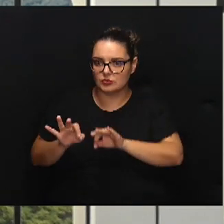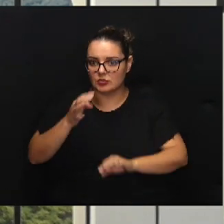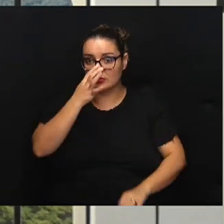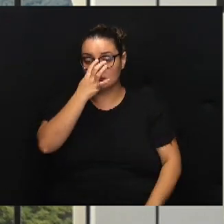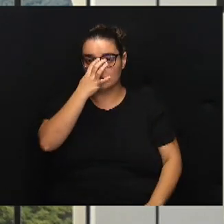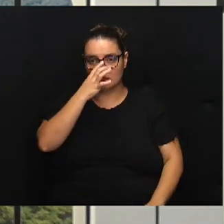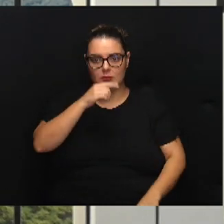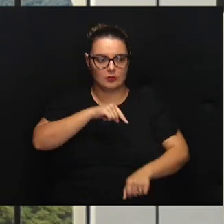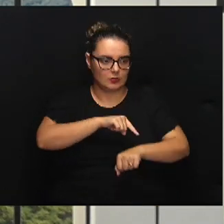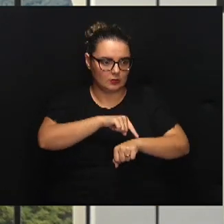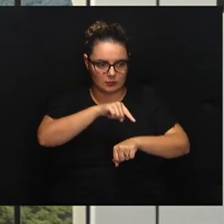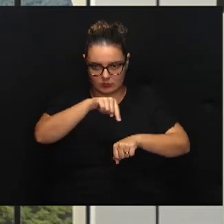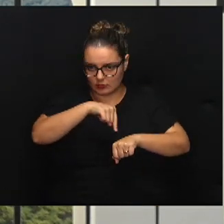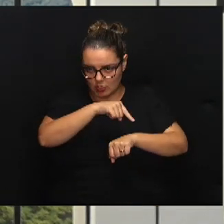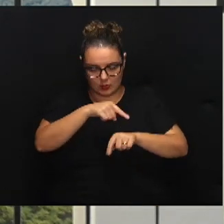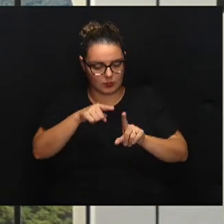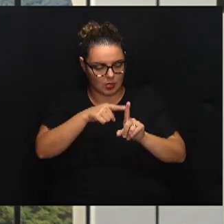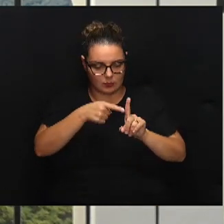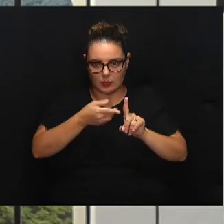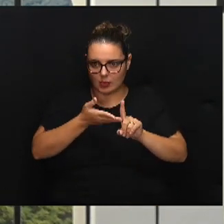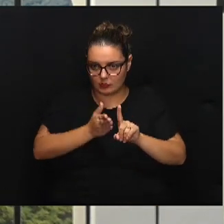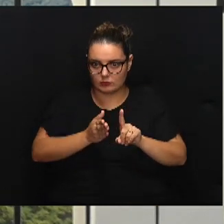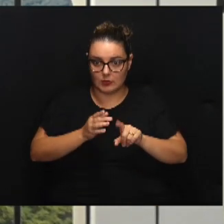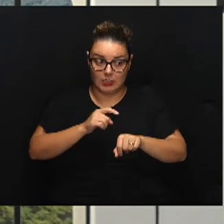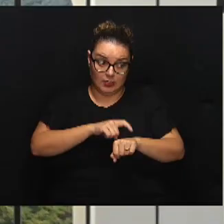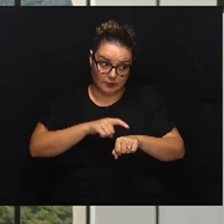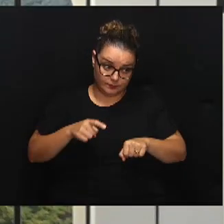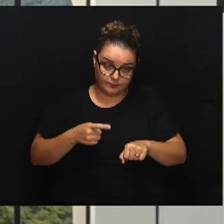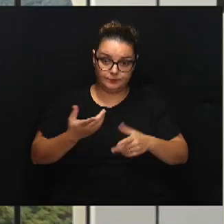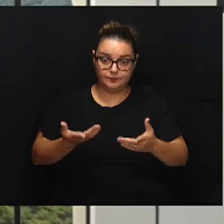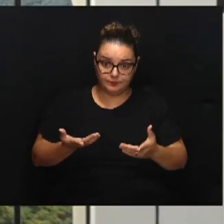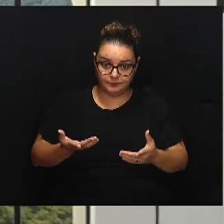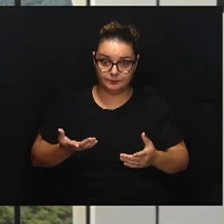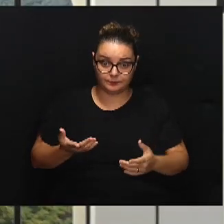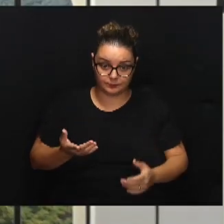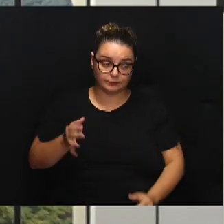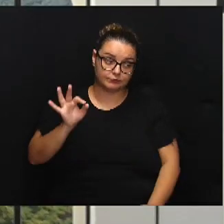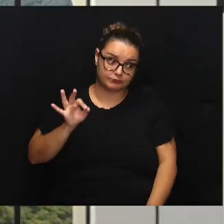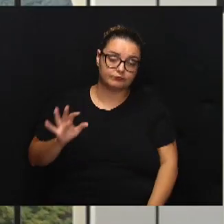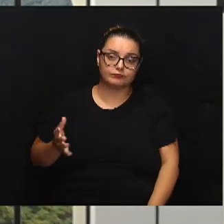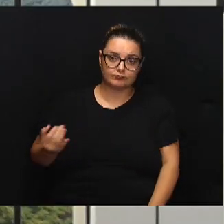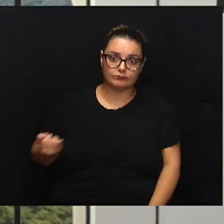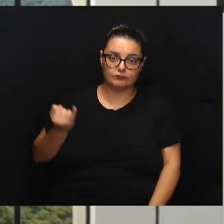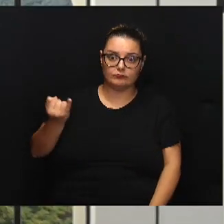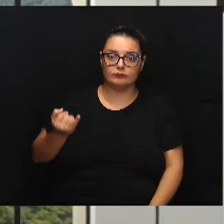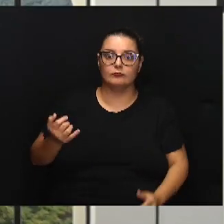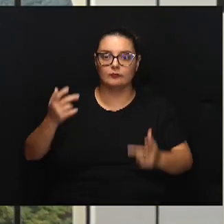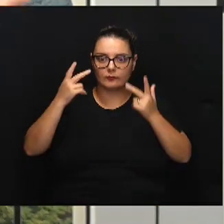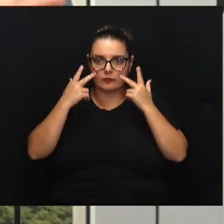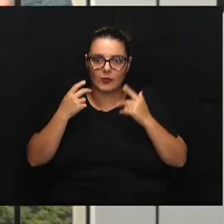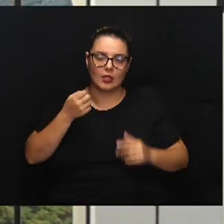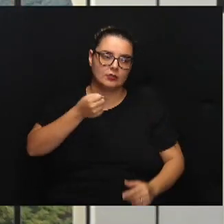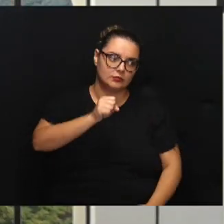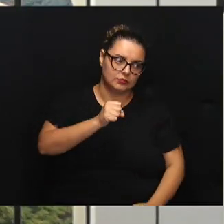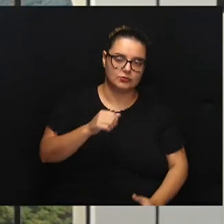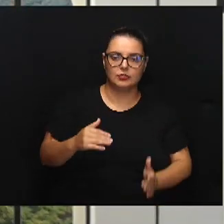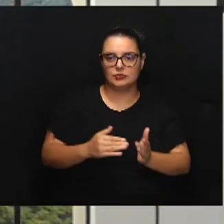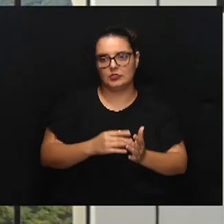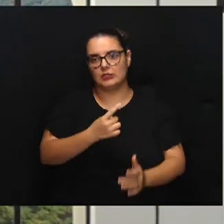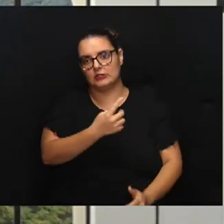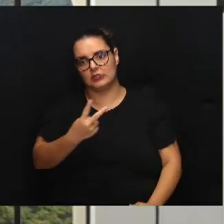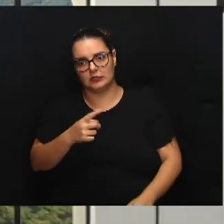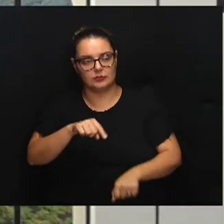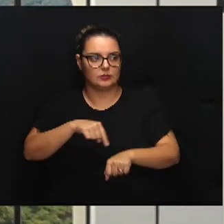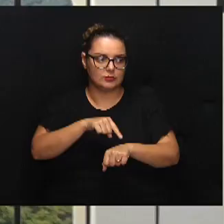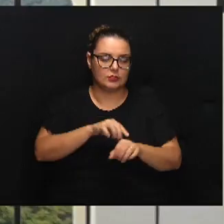durante o parto vaginal, ele precisa dedicar um tempo considerável, que geralmente de 8 a 12 horas ele